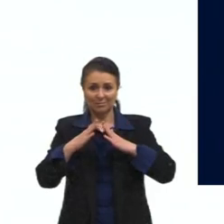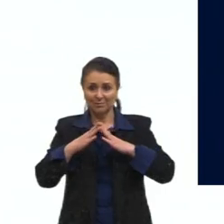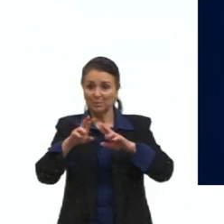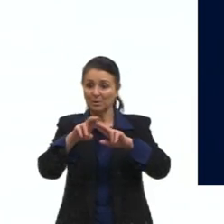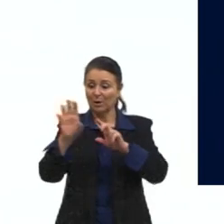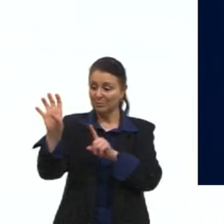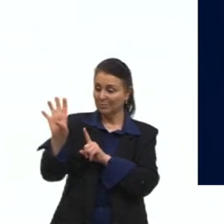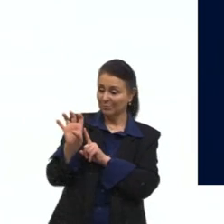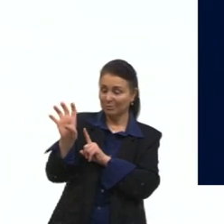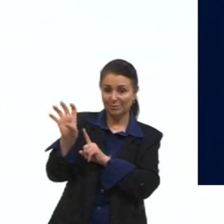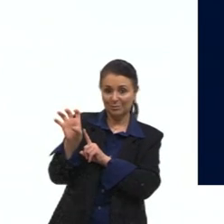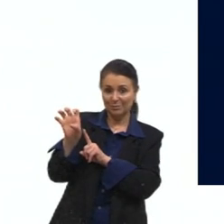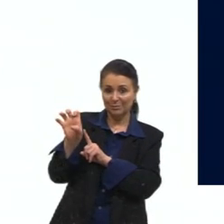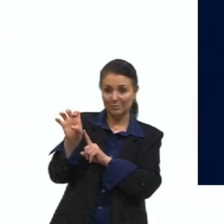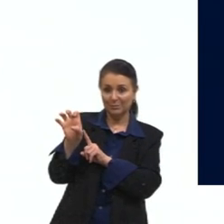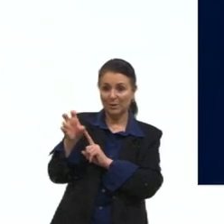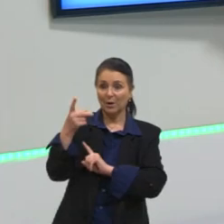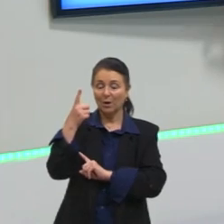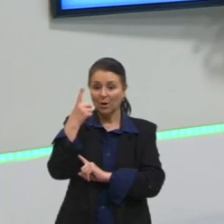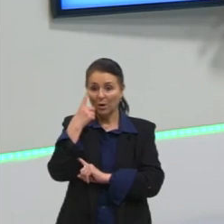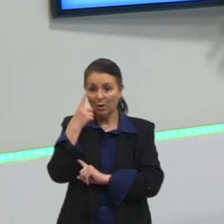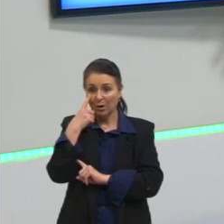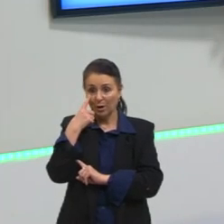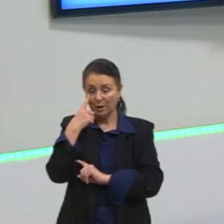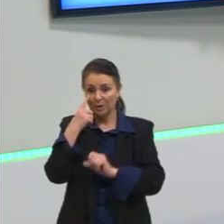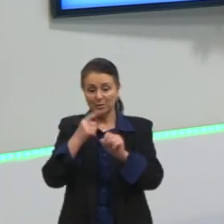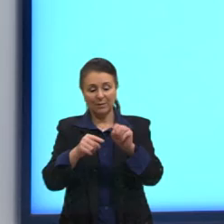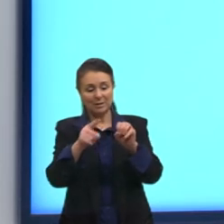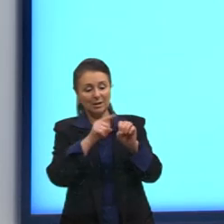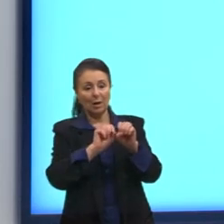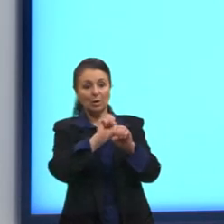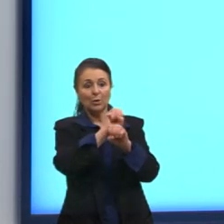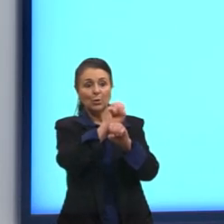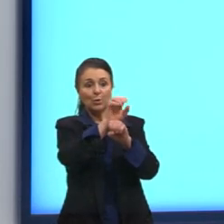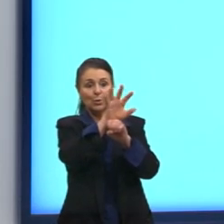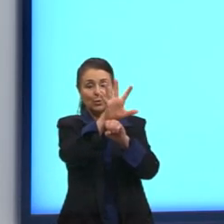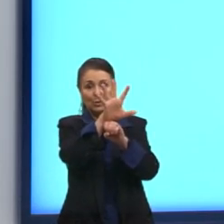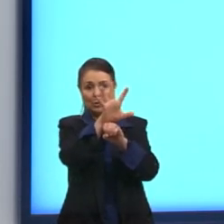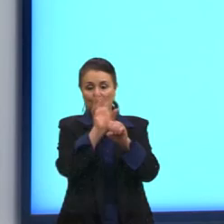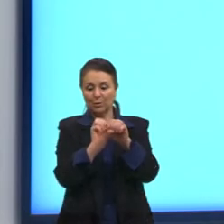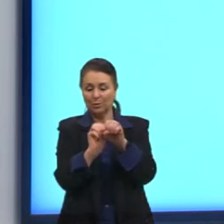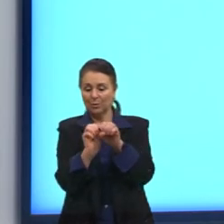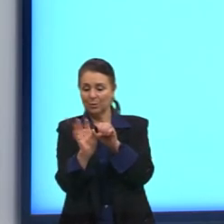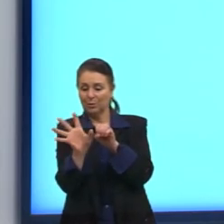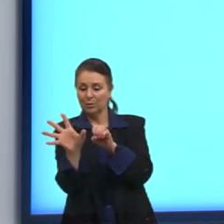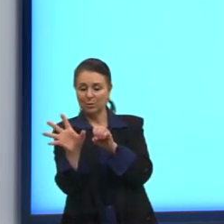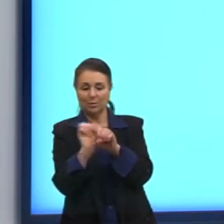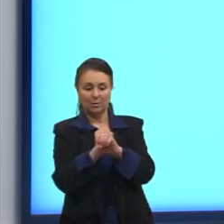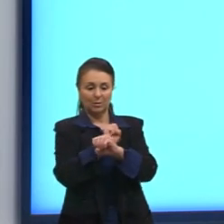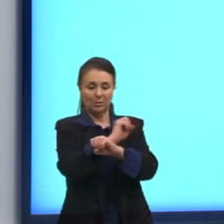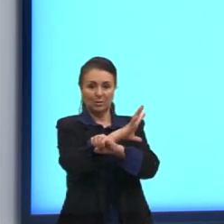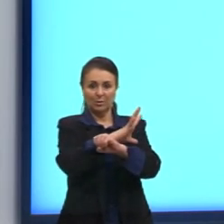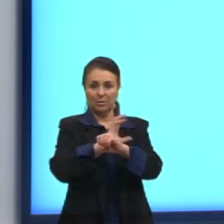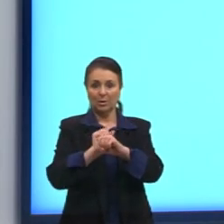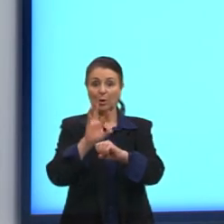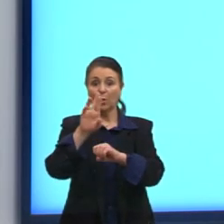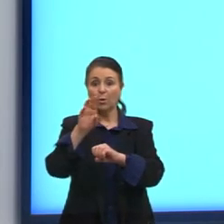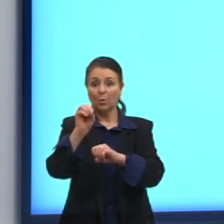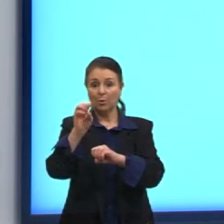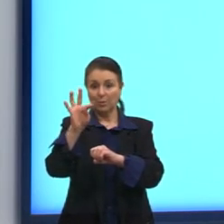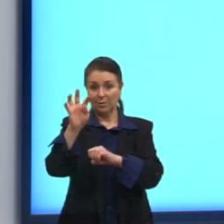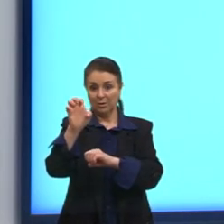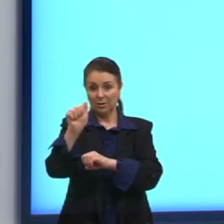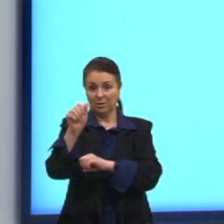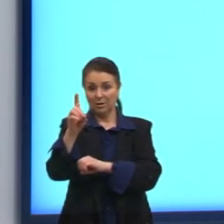Bom, então, vejamos aqui como se eu tivesse um roteador nesse cantinho aqui da minha casa, certo? E aqui a gente fez